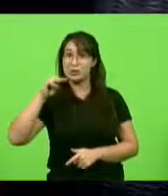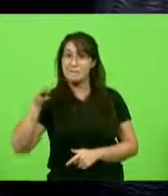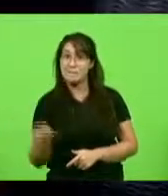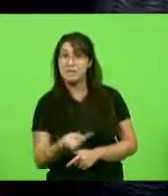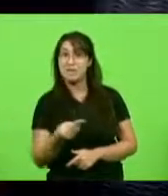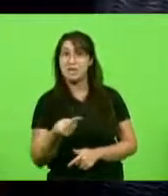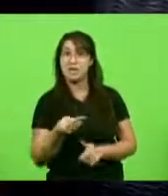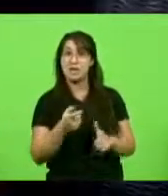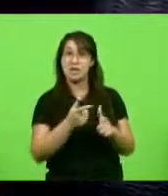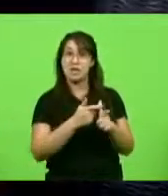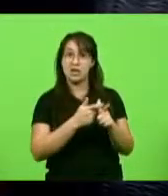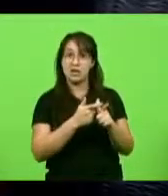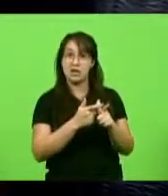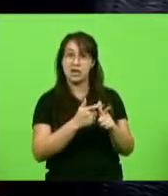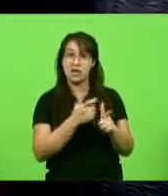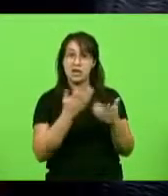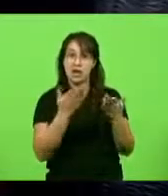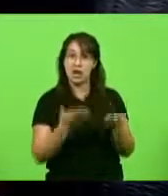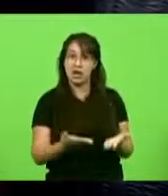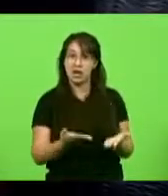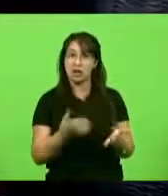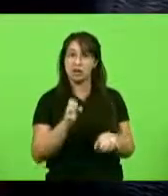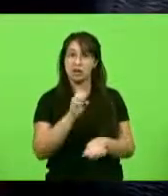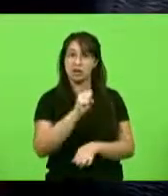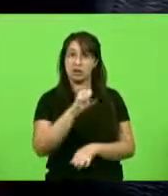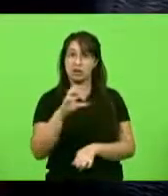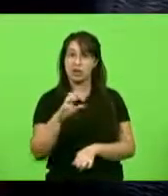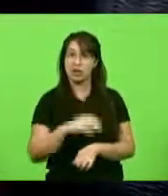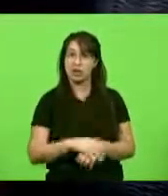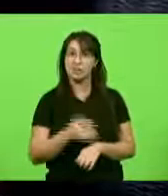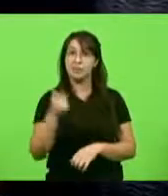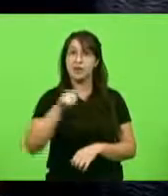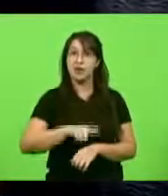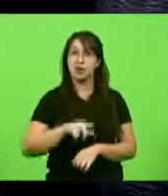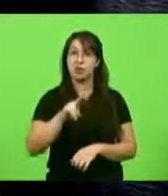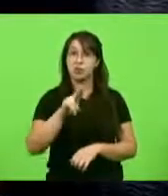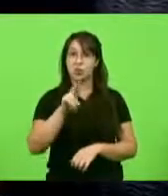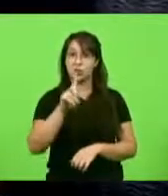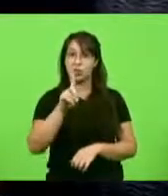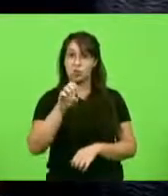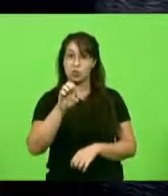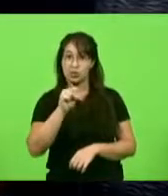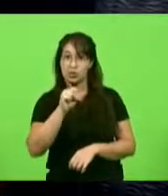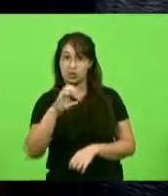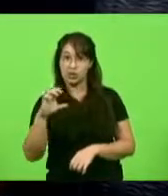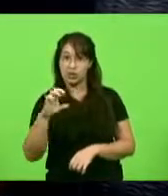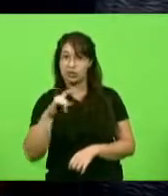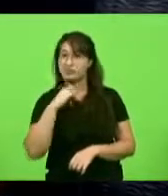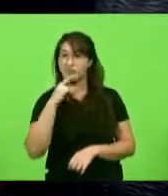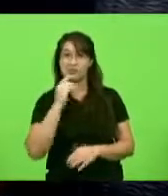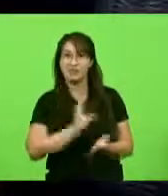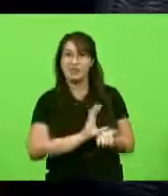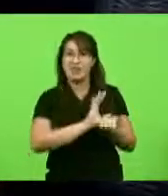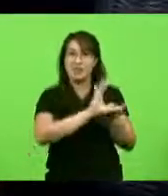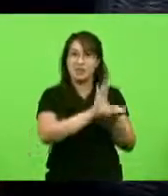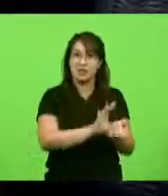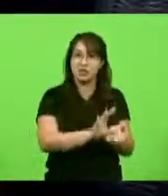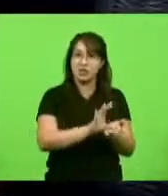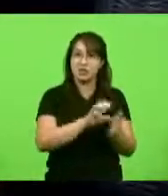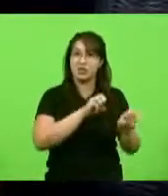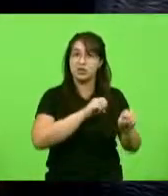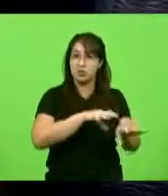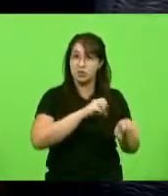Estado de Santa Catarina. A UDESC, o ex-secretário não conseguiu investir o percentual de educação, teve que